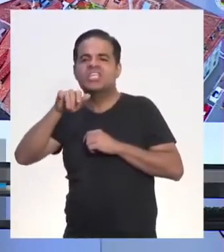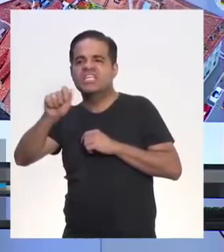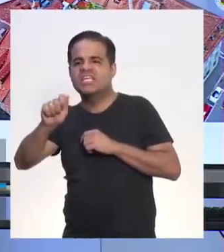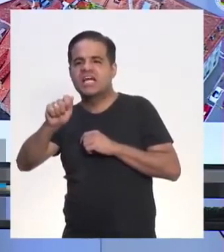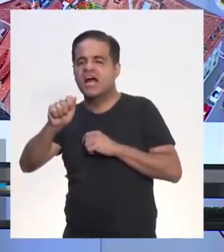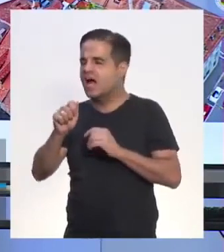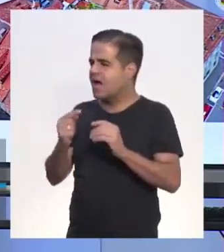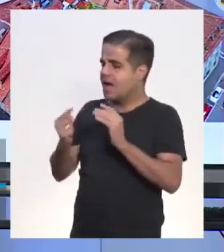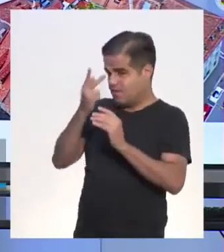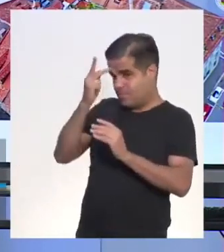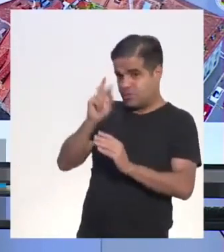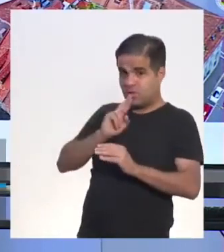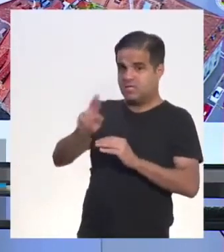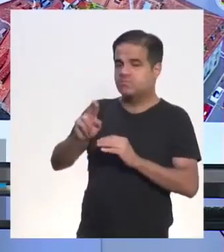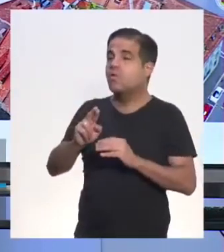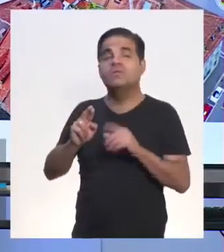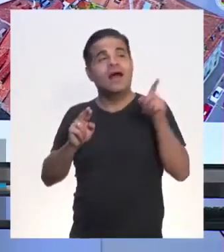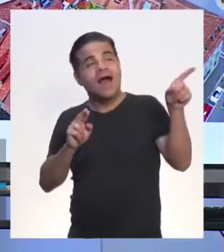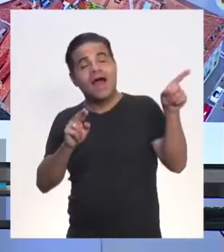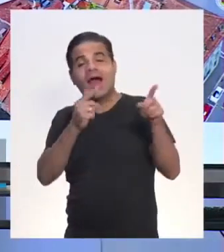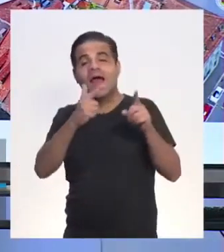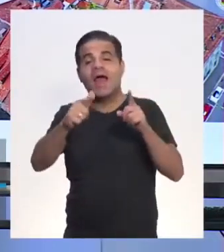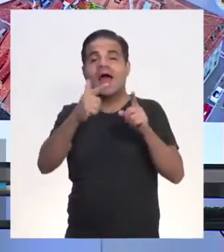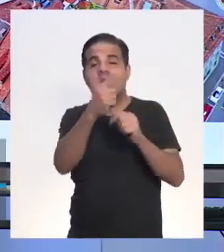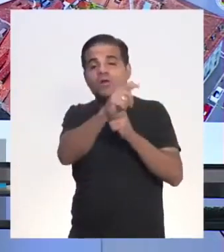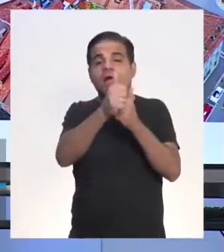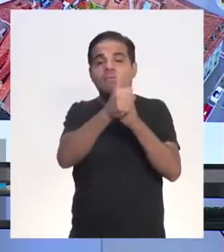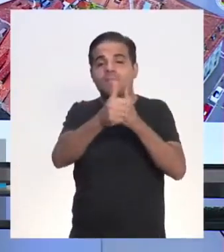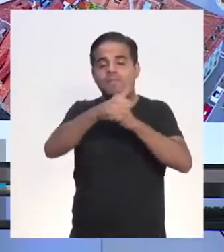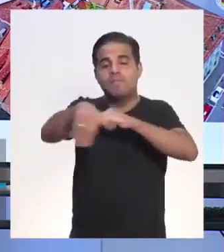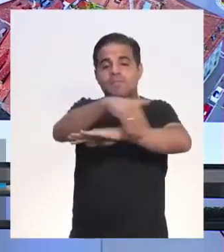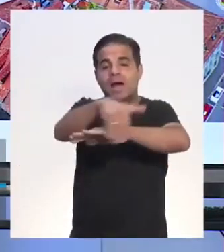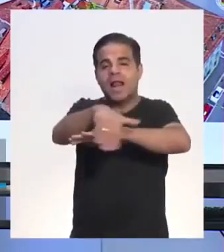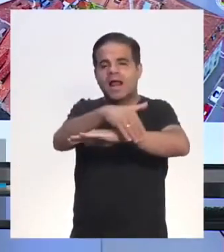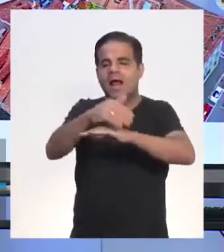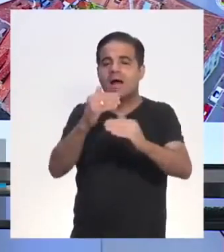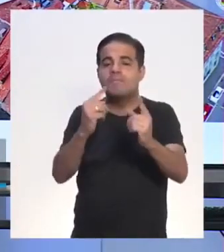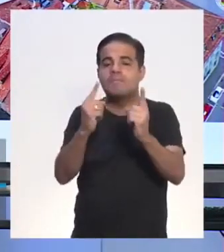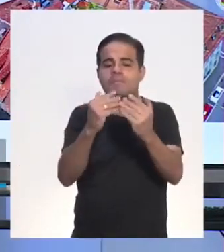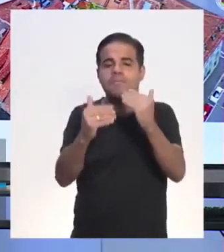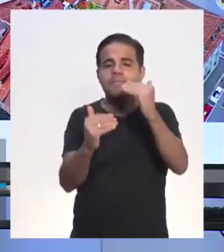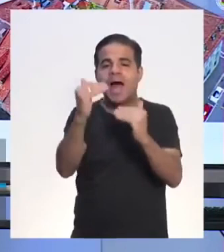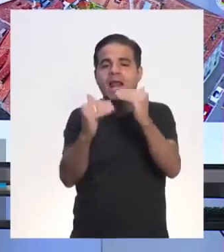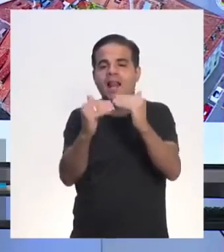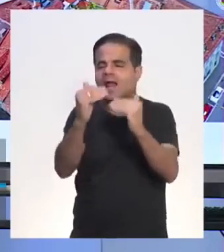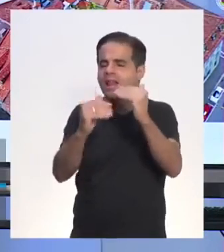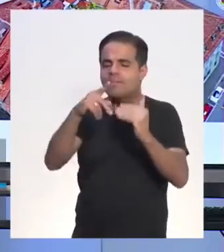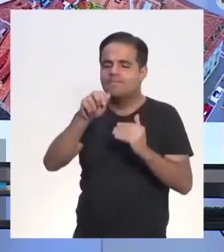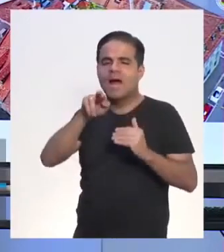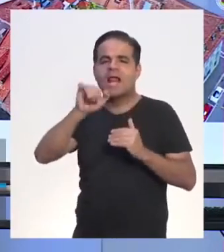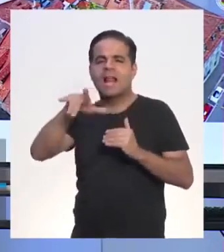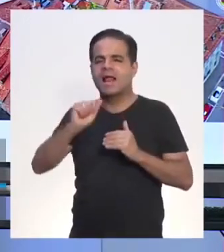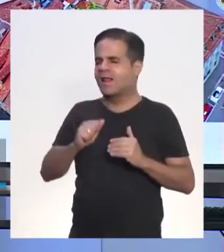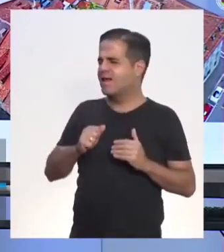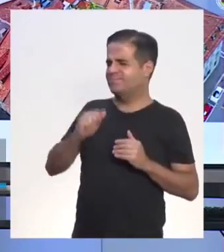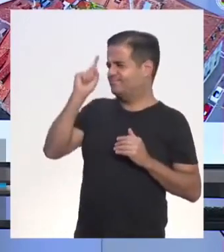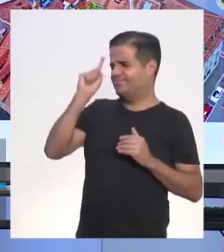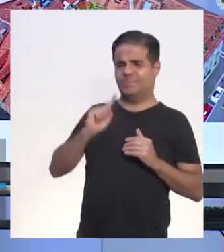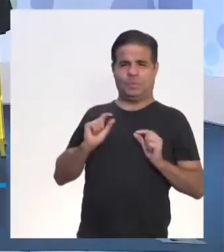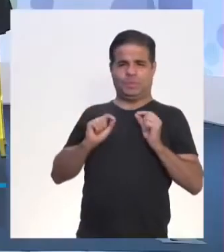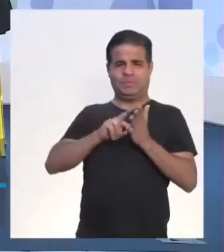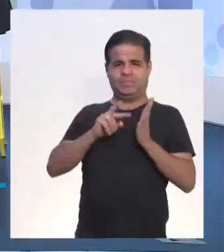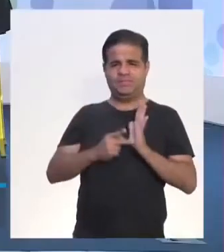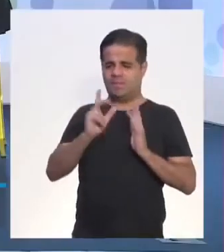E você não tem o senso de localização, né, do paralelo. Ou seja, não ajudou nada. Muita